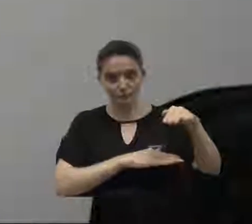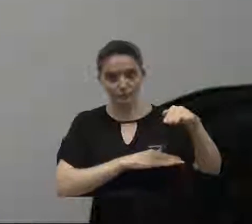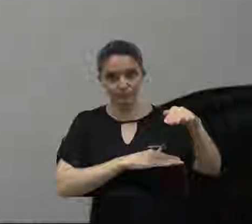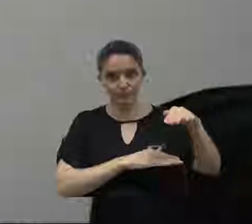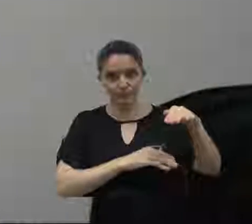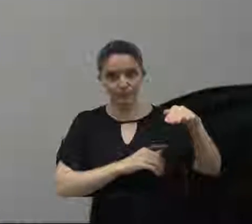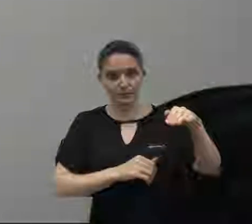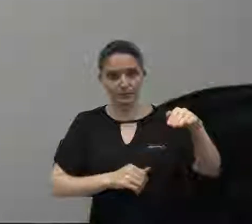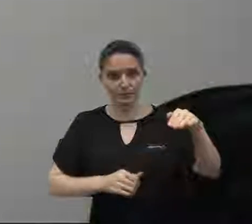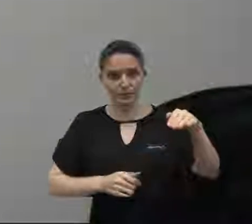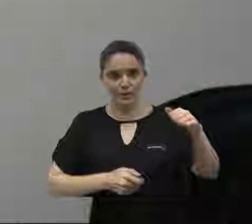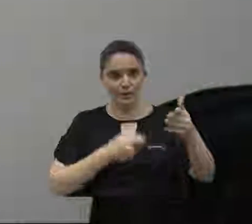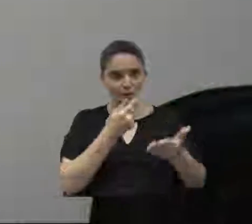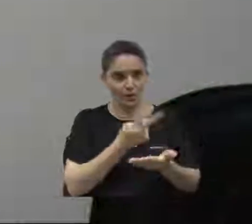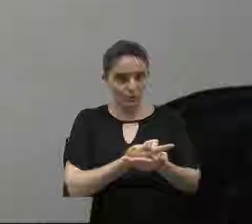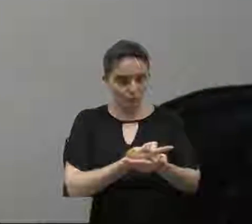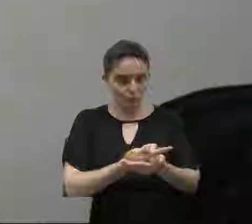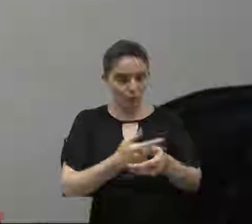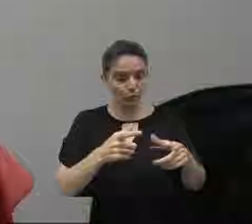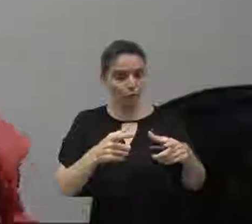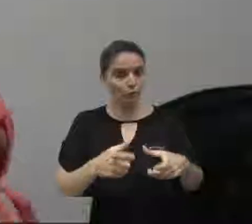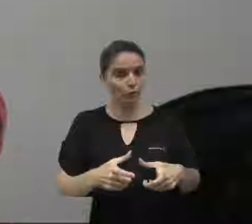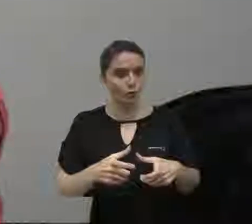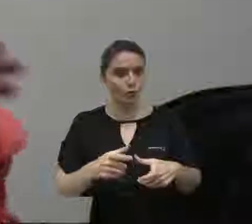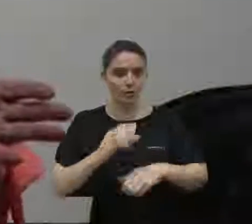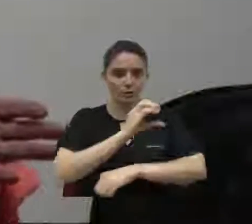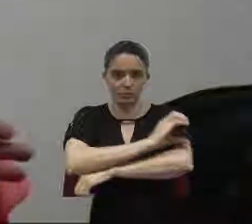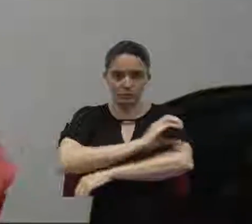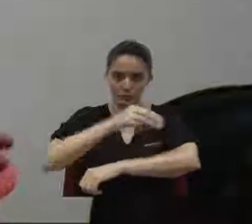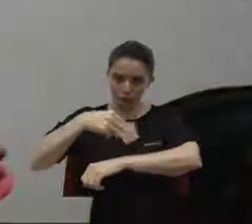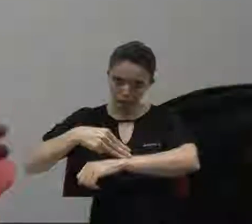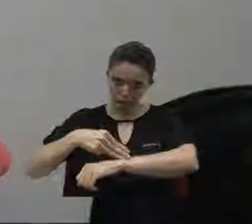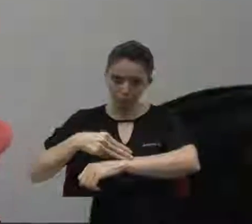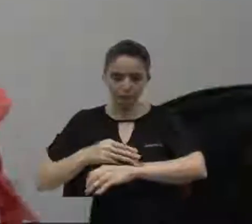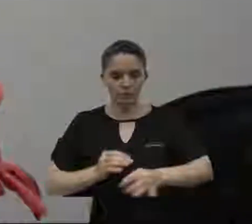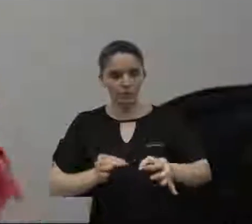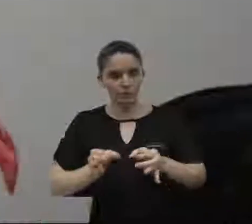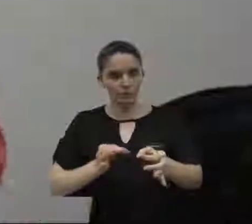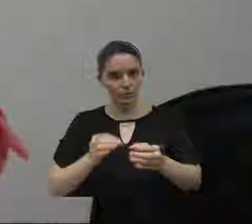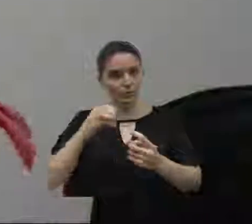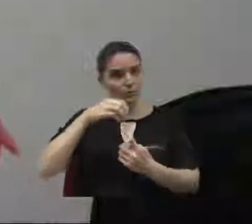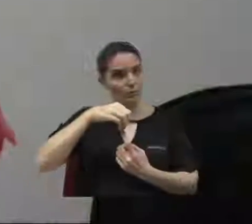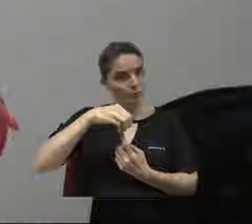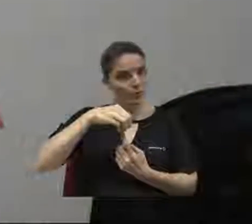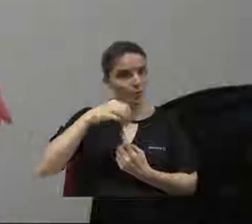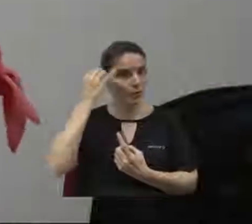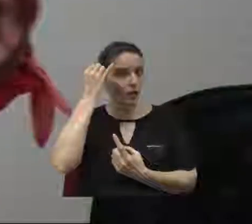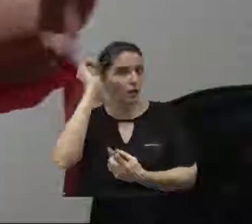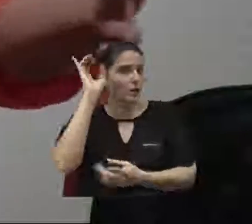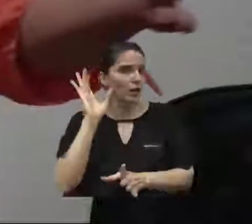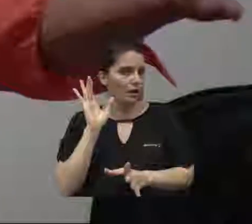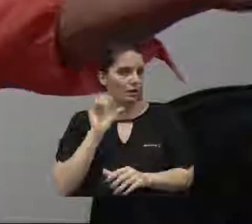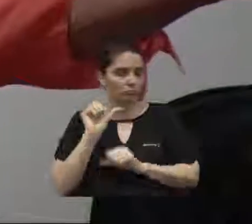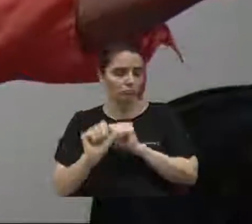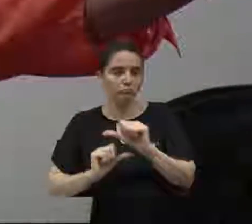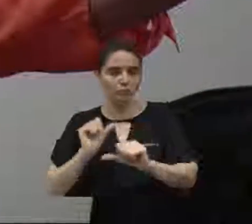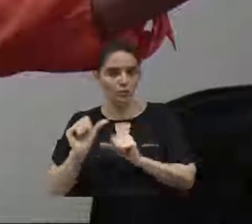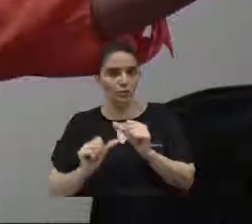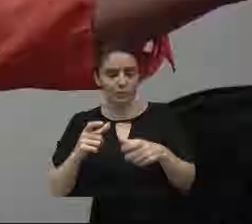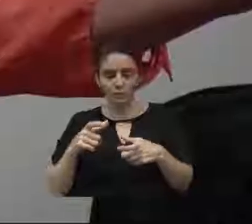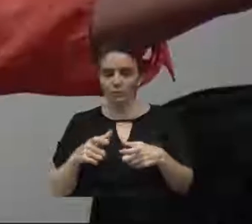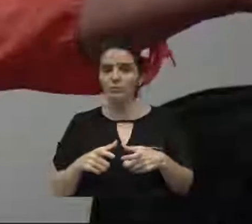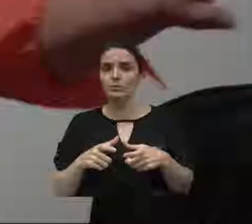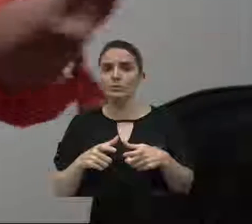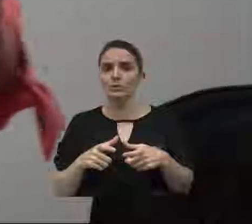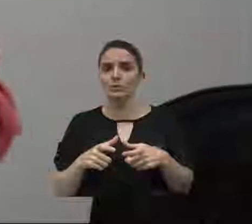comprado o espaço, na época do Silvio Espaço, ali onde hoje é o Ceprosom, foi feito ali o terminal, a ideia era aquela mesmo, transformar aquele espaço ali